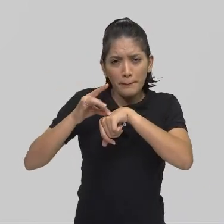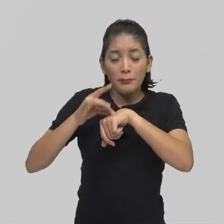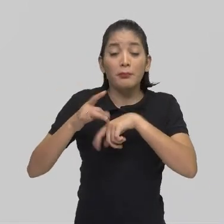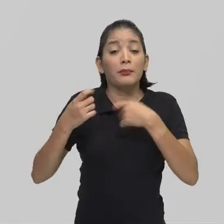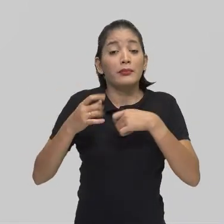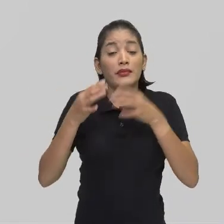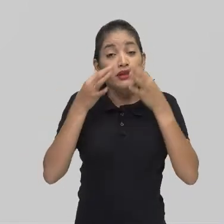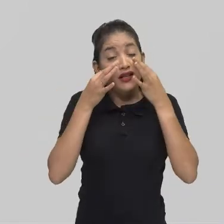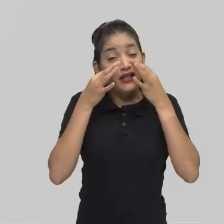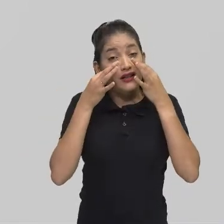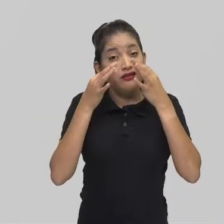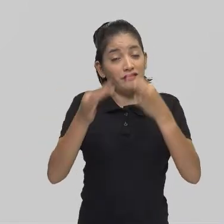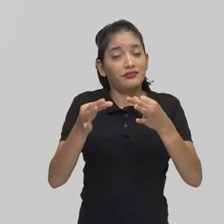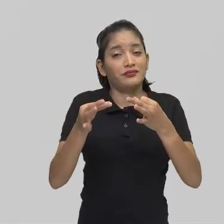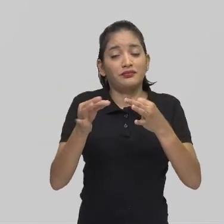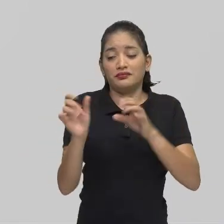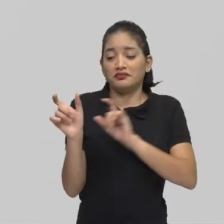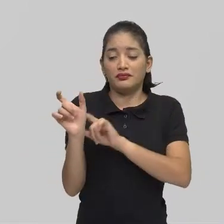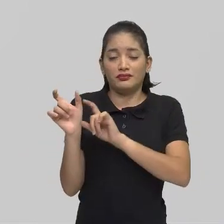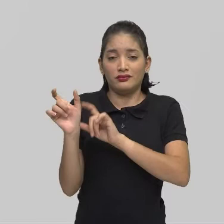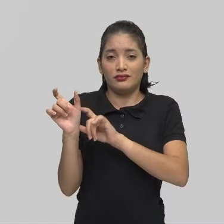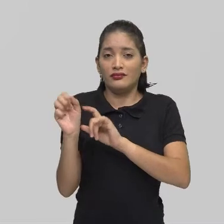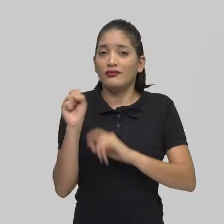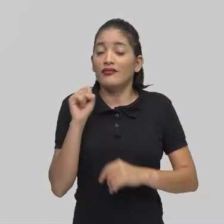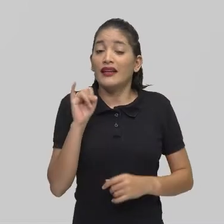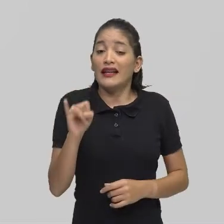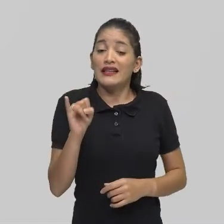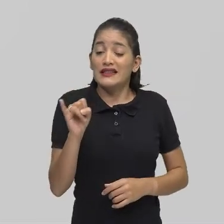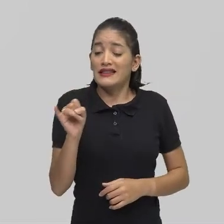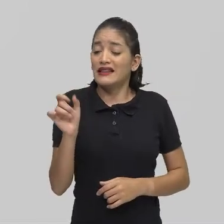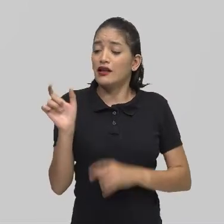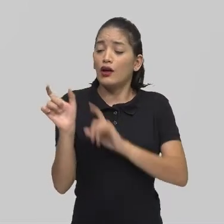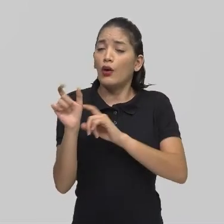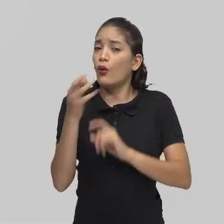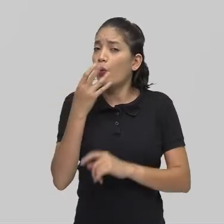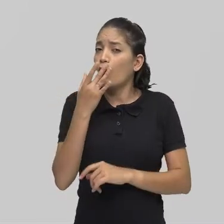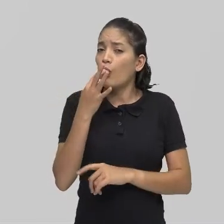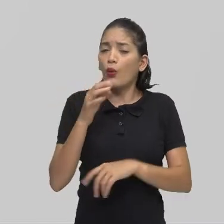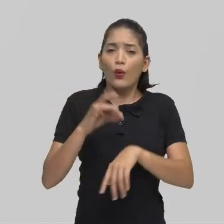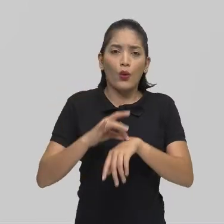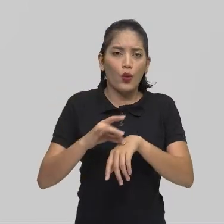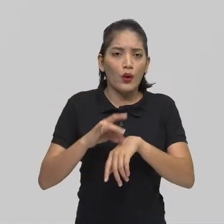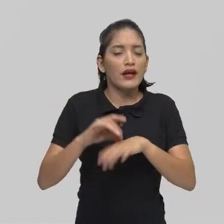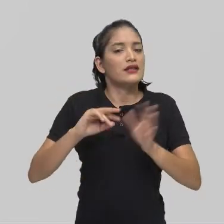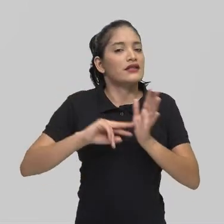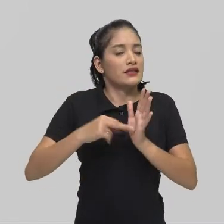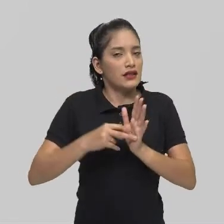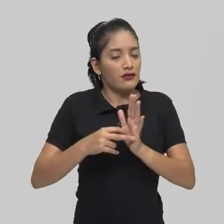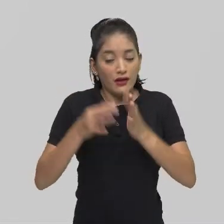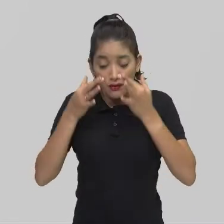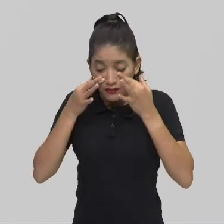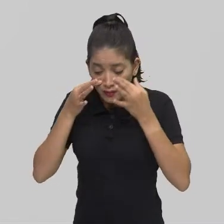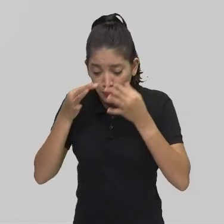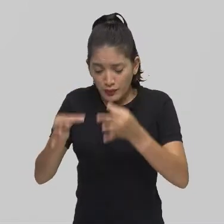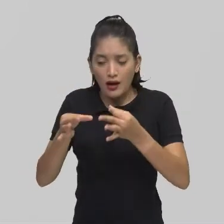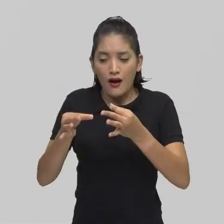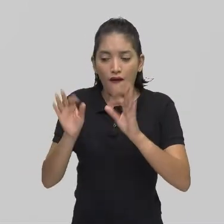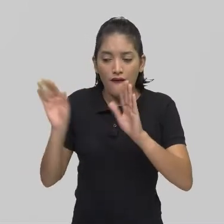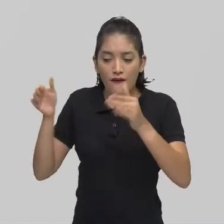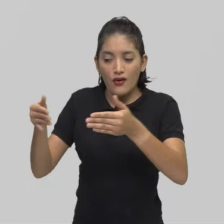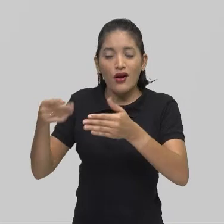atenção, tá bom? A essa palavra. Se ela está em negrito, isso quer dizer que ela está ali para chamar minha atenção, ela